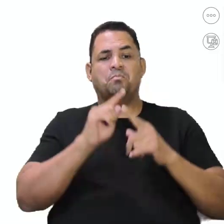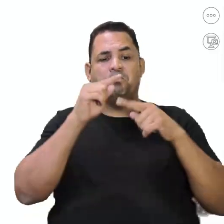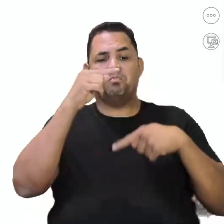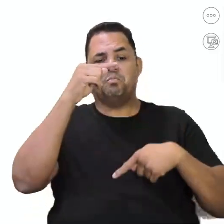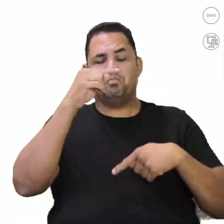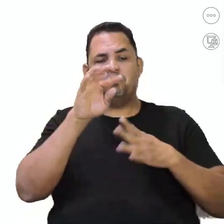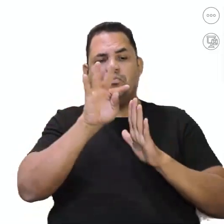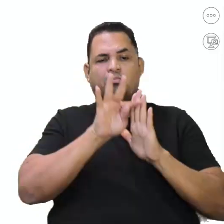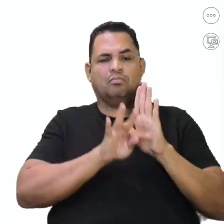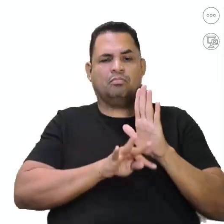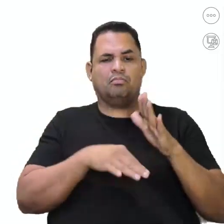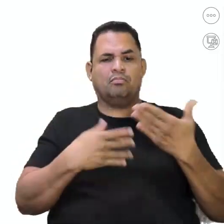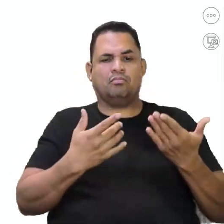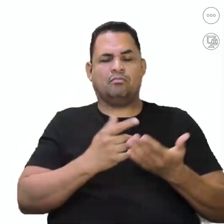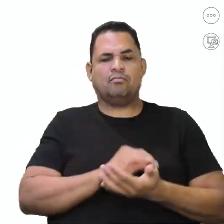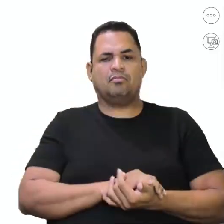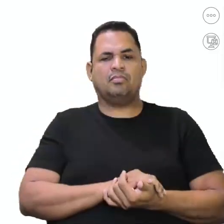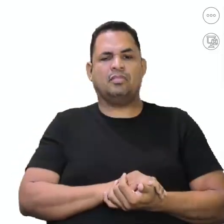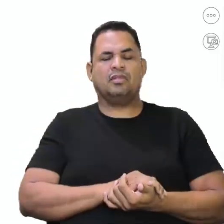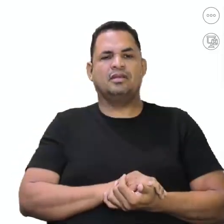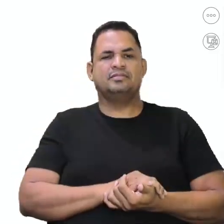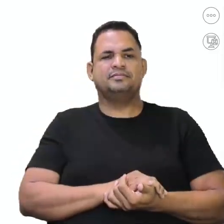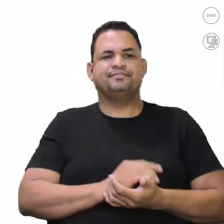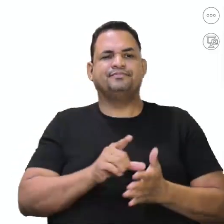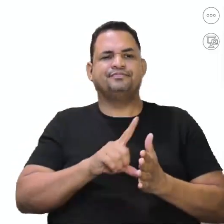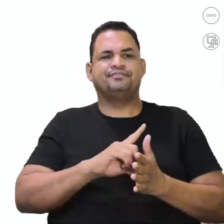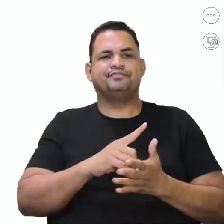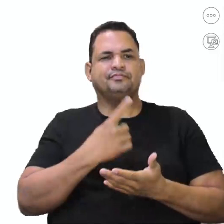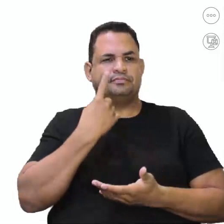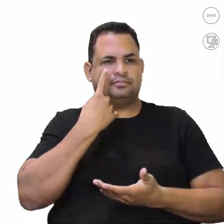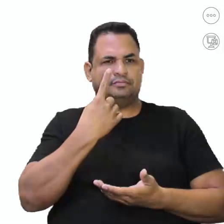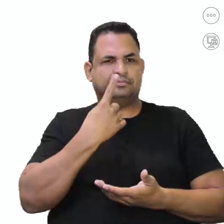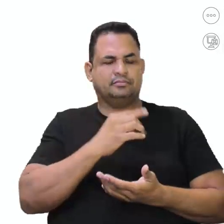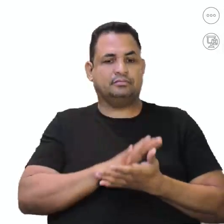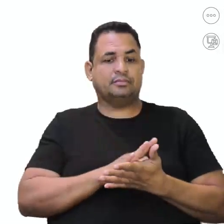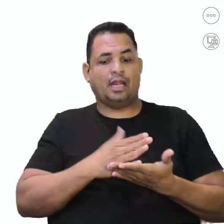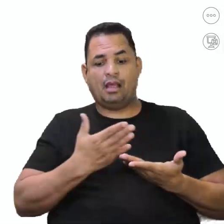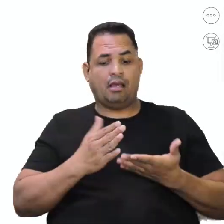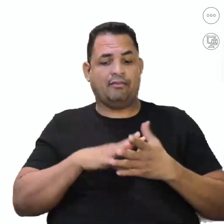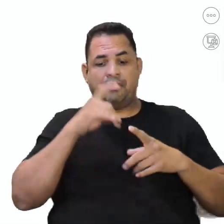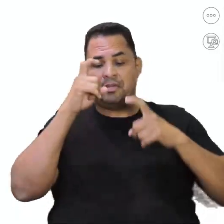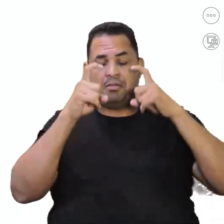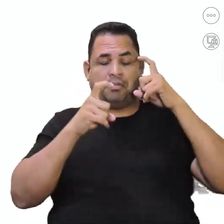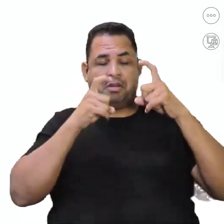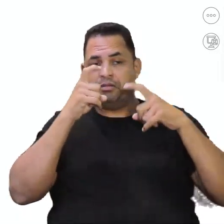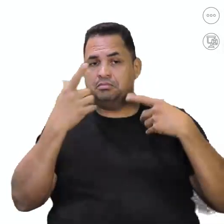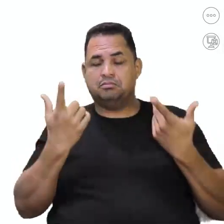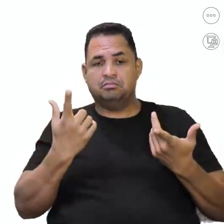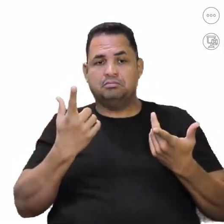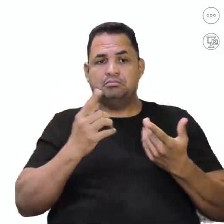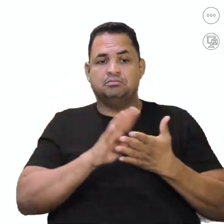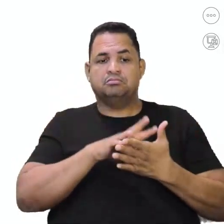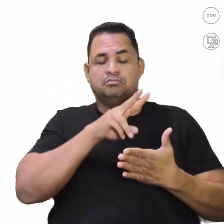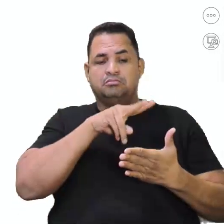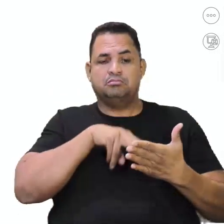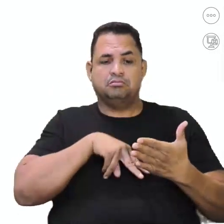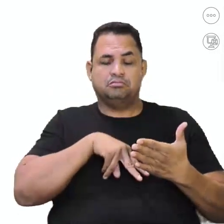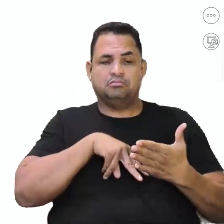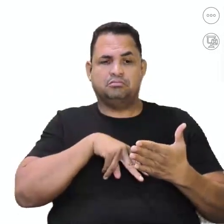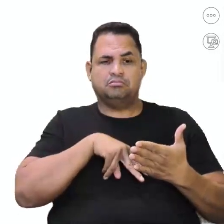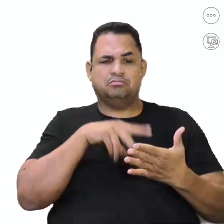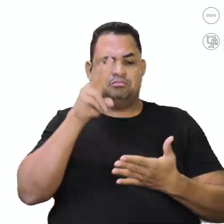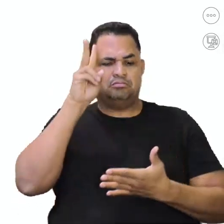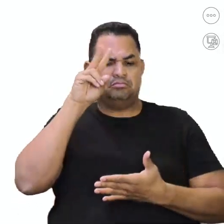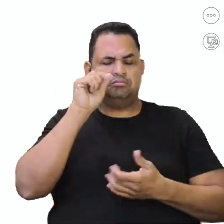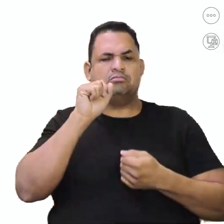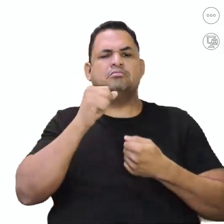texto, é enorme, nem é tanto. Mas antes de você freak out, né, se desesperar e ler esse texto,